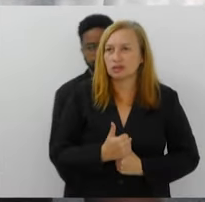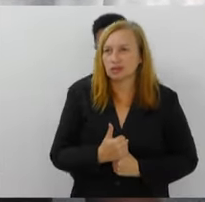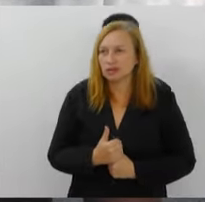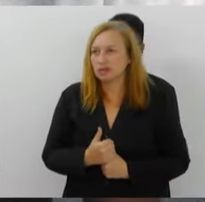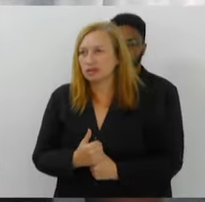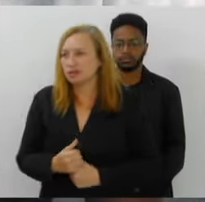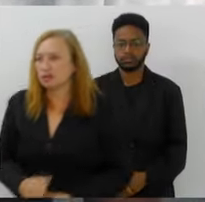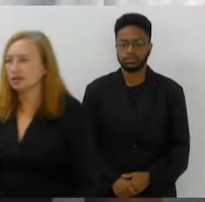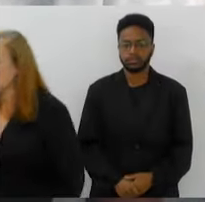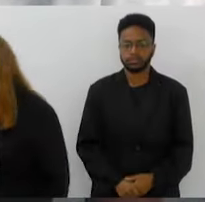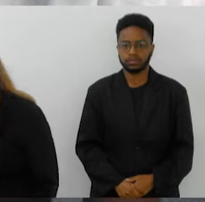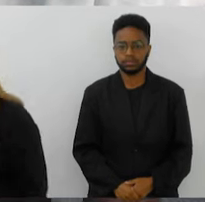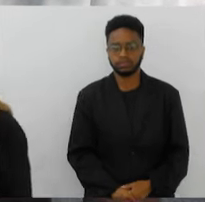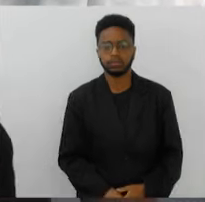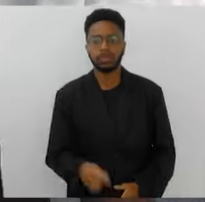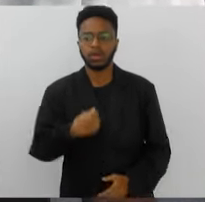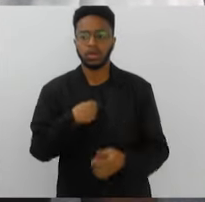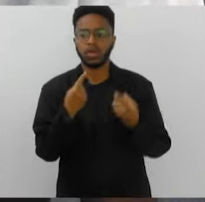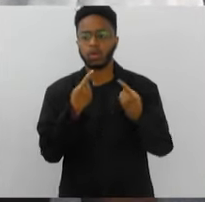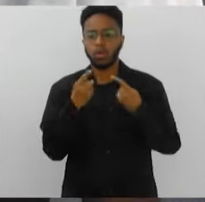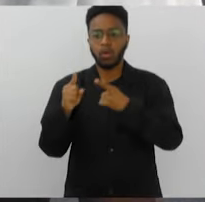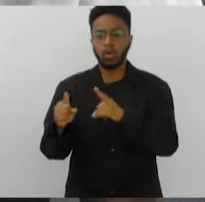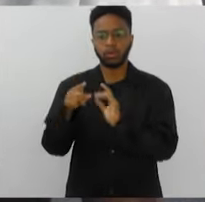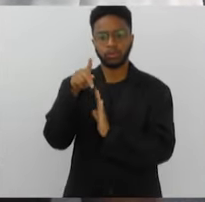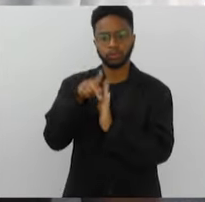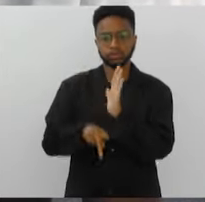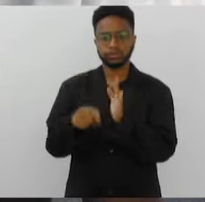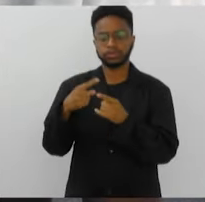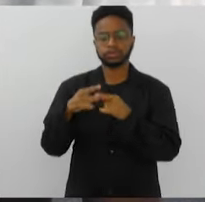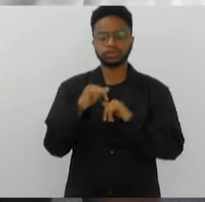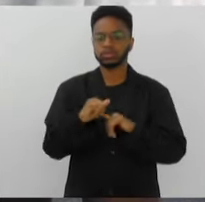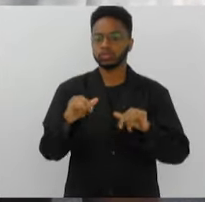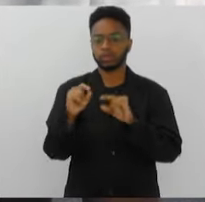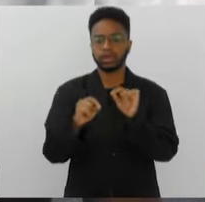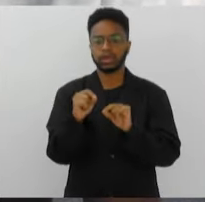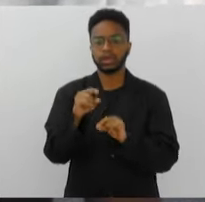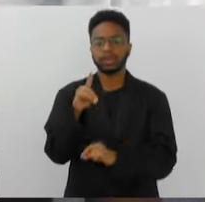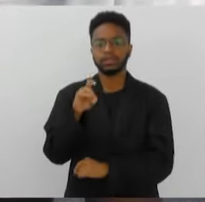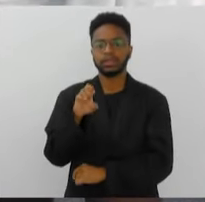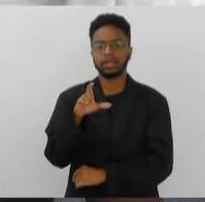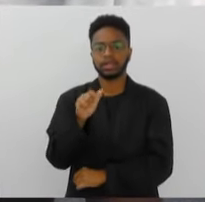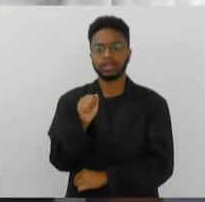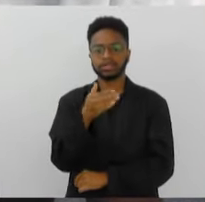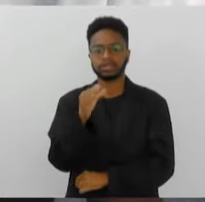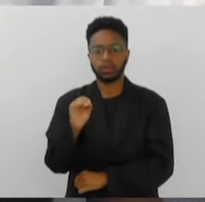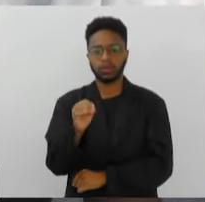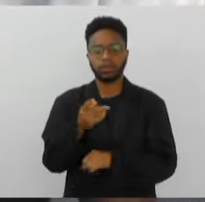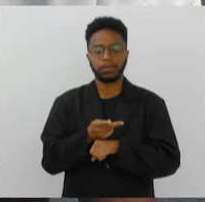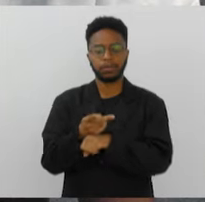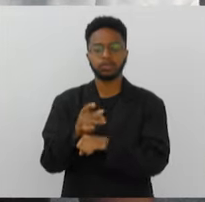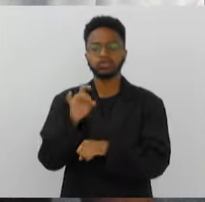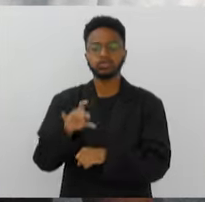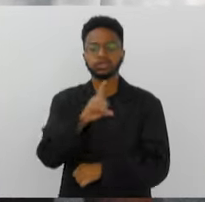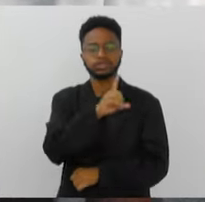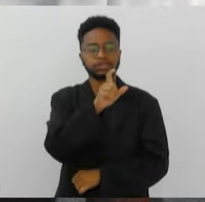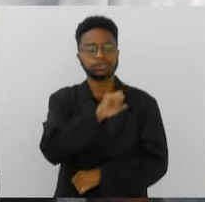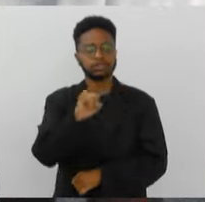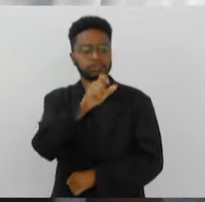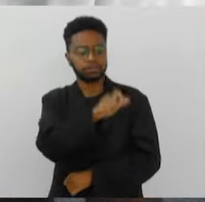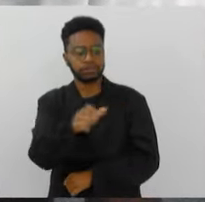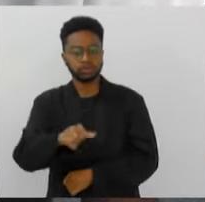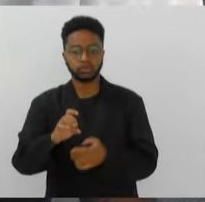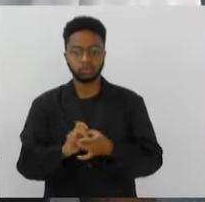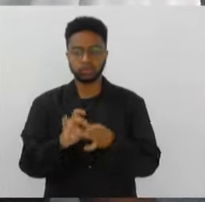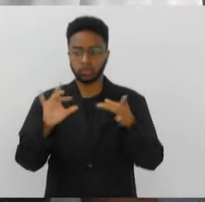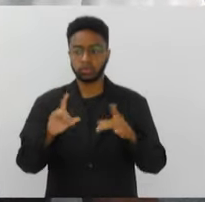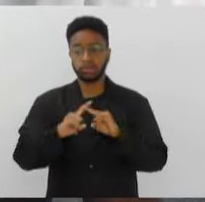procurador Robson, a esse projeto que diz que uma delação premiada só pode ser com cara solto. Então, as máfias